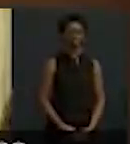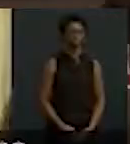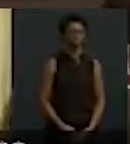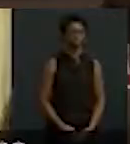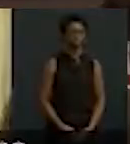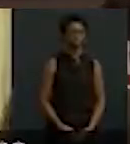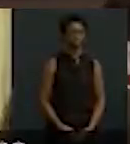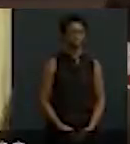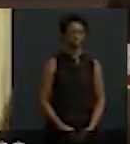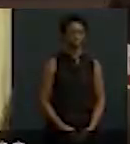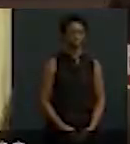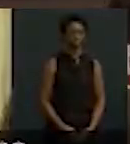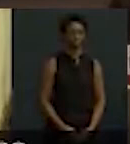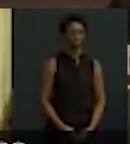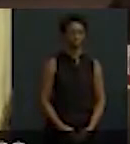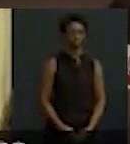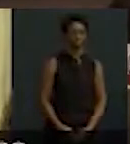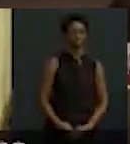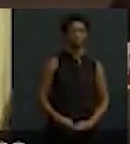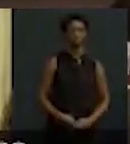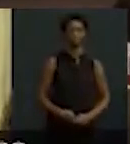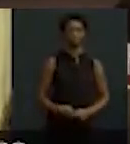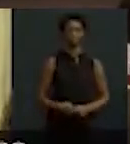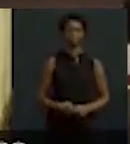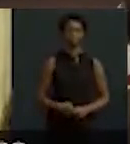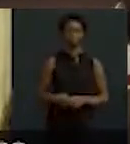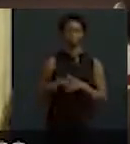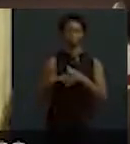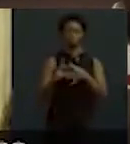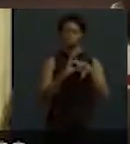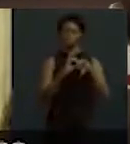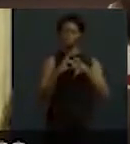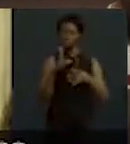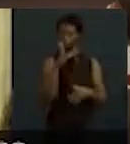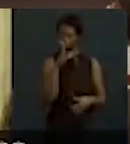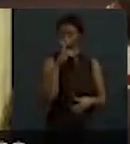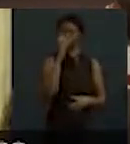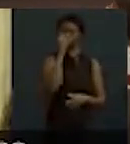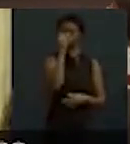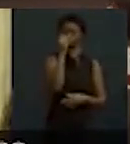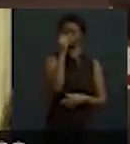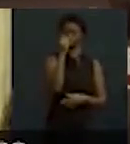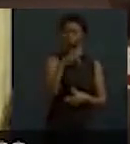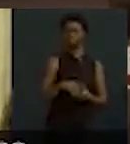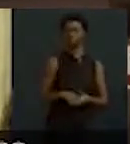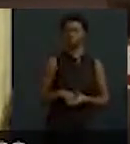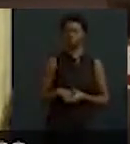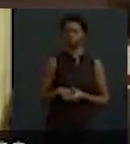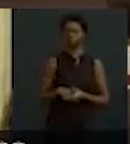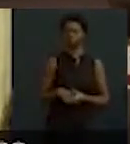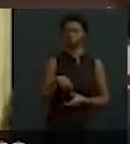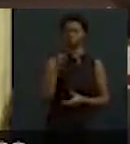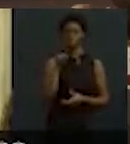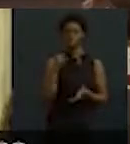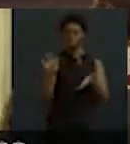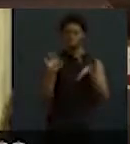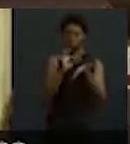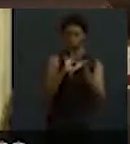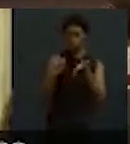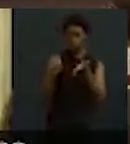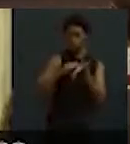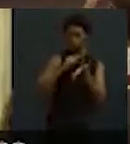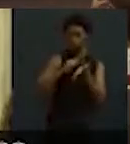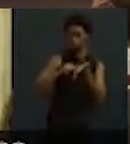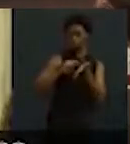Neo Union La Força, inscrição constante de uma associação italiana de auxílio